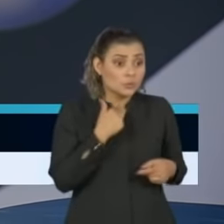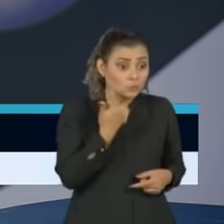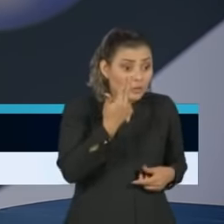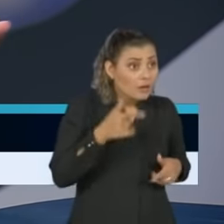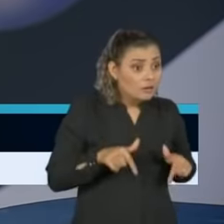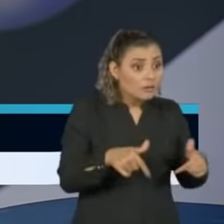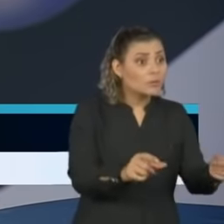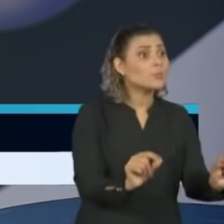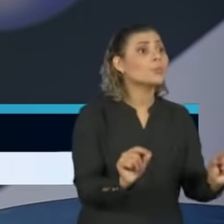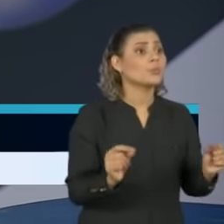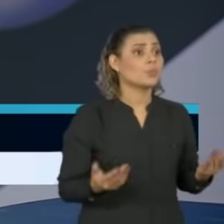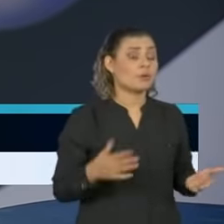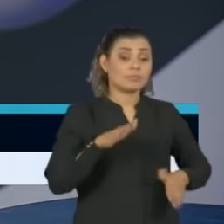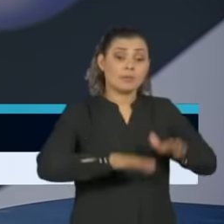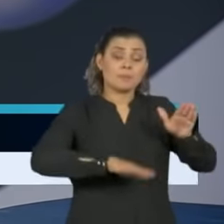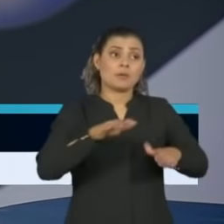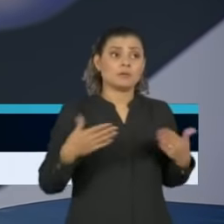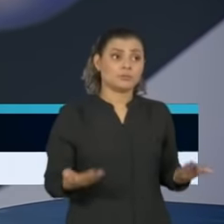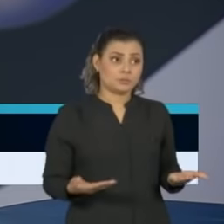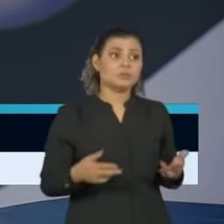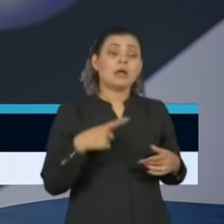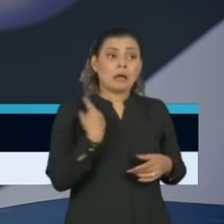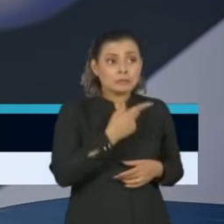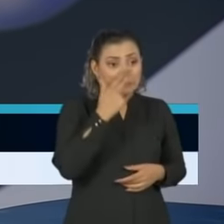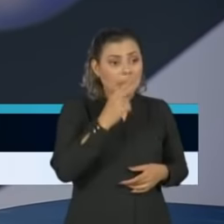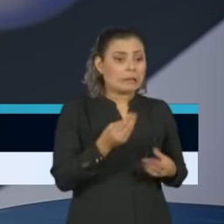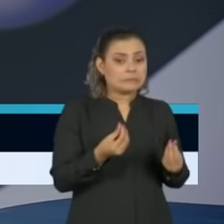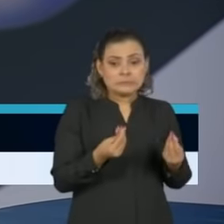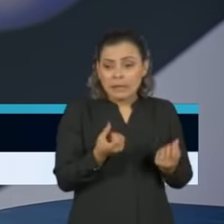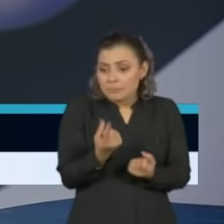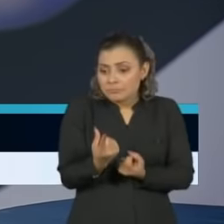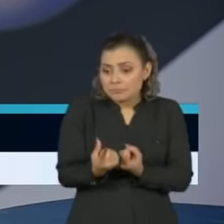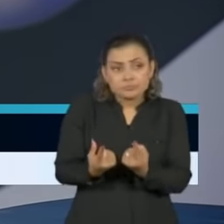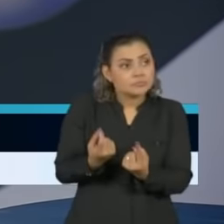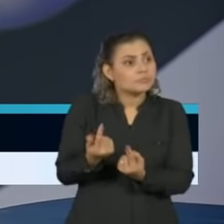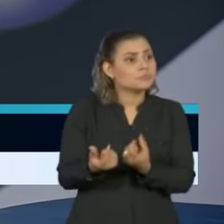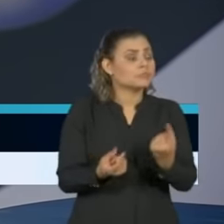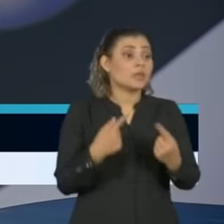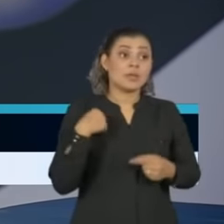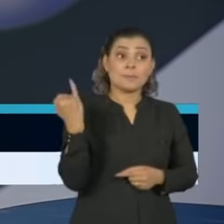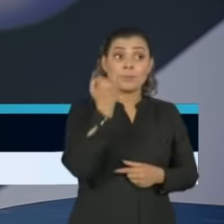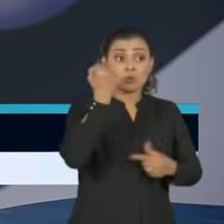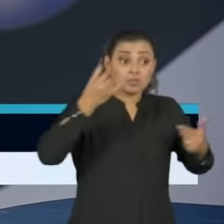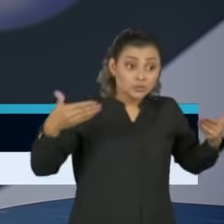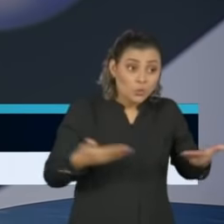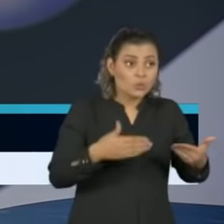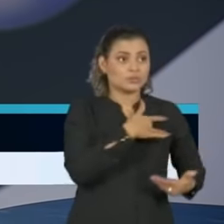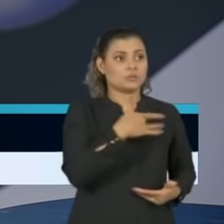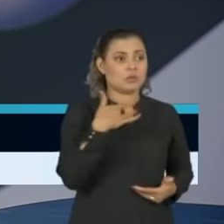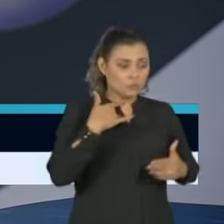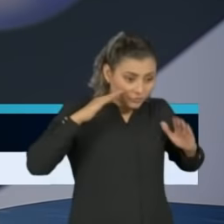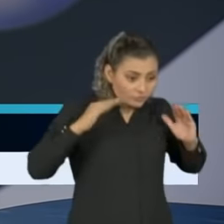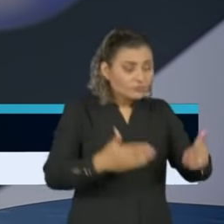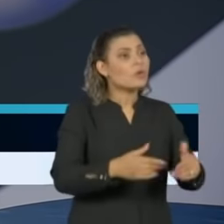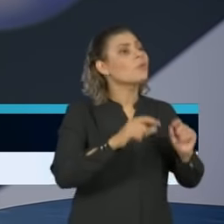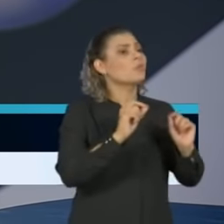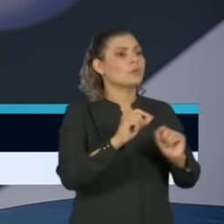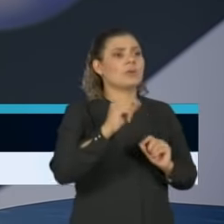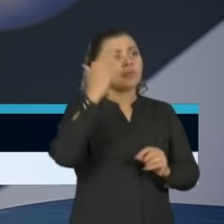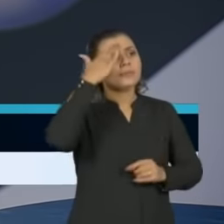totalmente endoidecido com aspectos de baixa frequência. O que importa para nós, do ponto de vista de saúde, é entender o